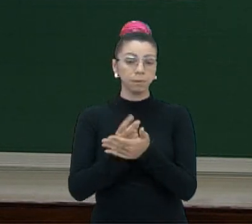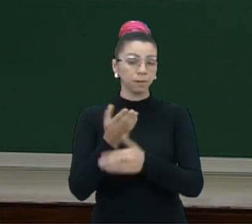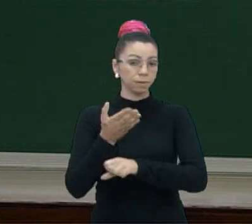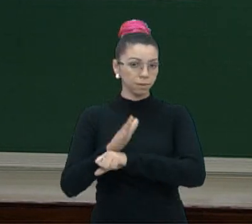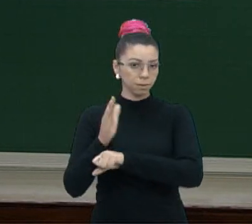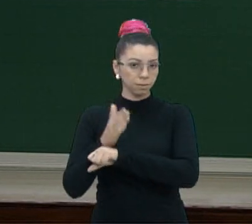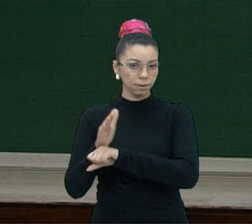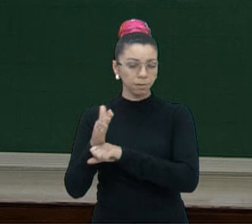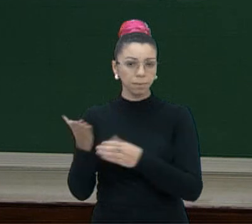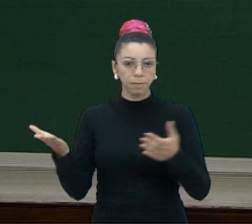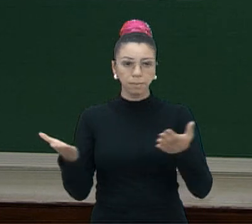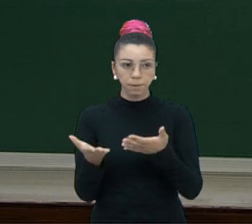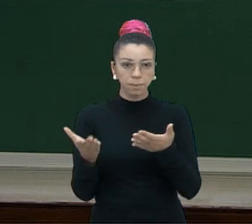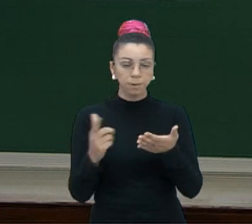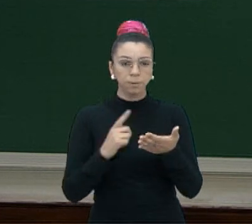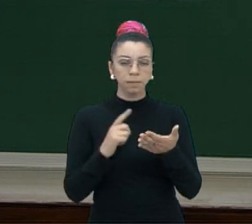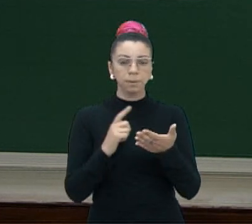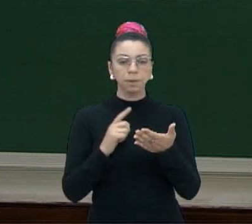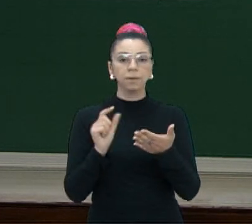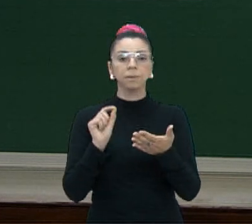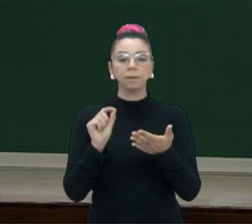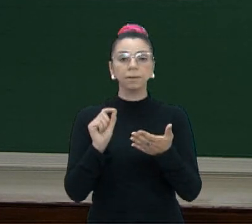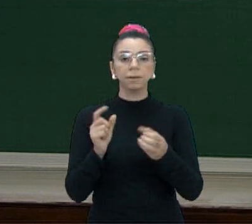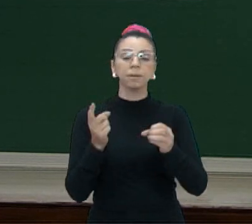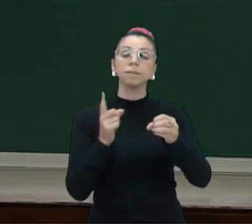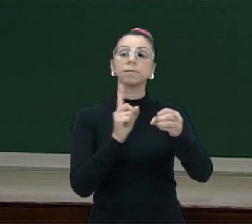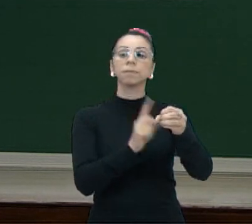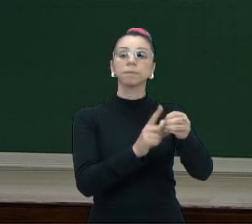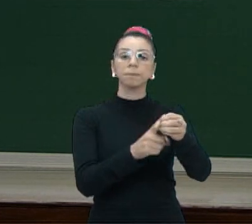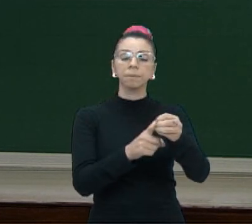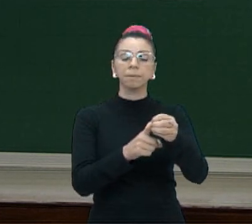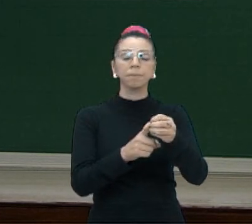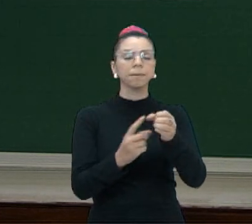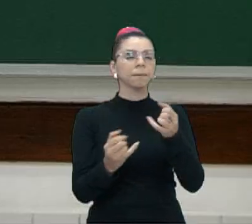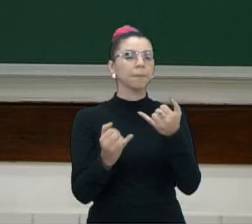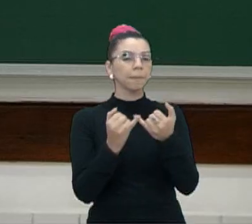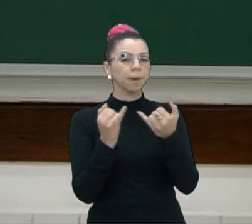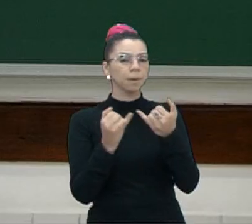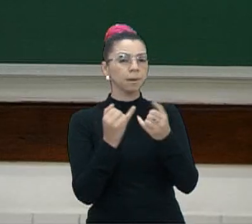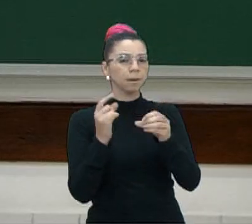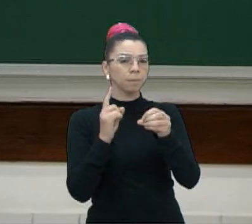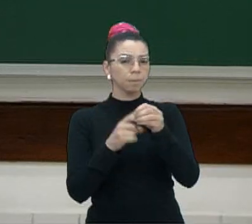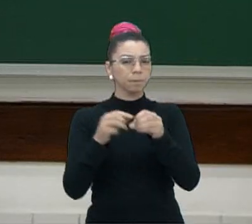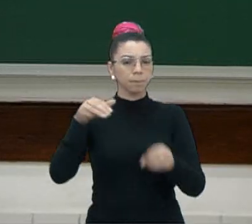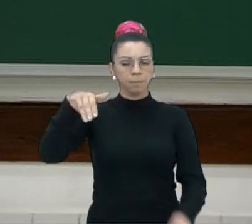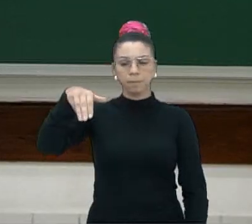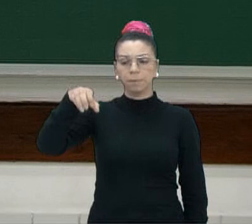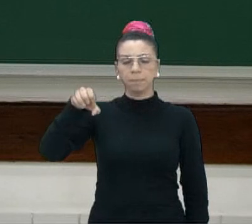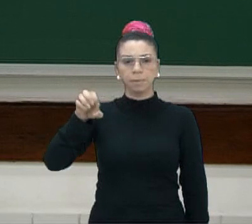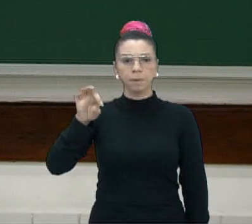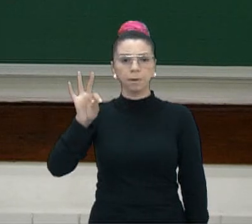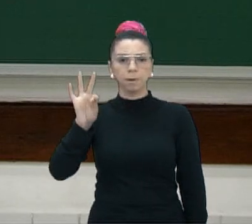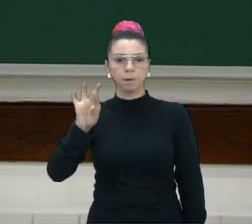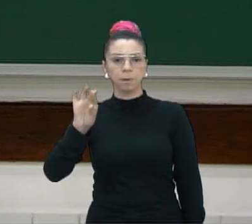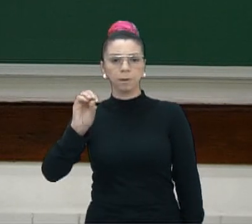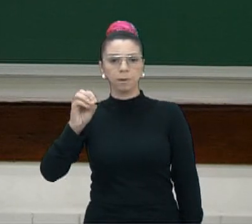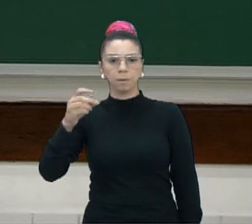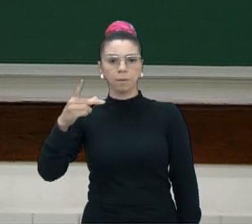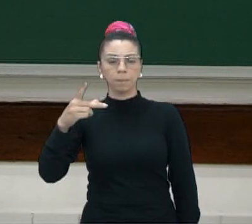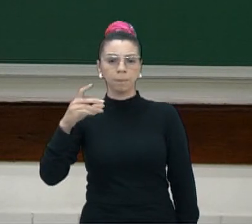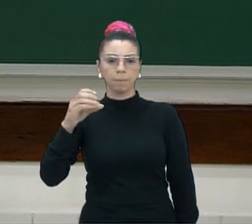E agora eu tenho aqui a imagem de uma cidade, parece ali uma metrópole, então já